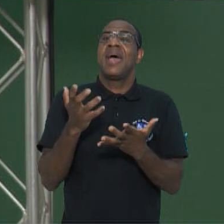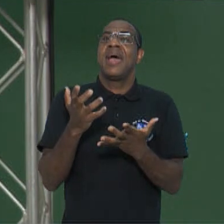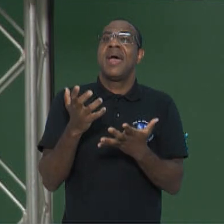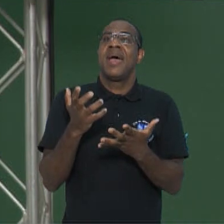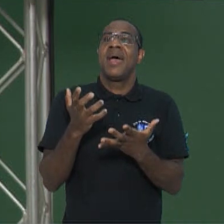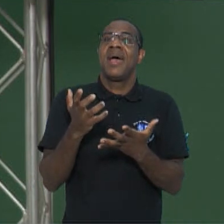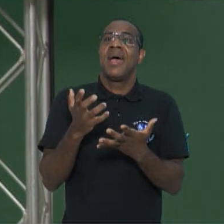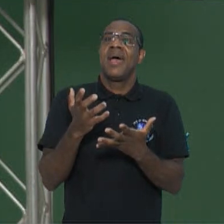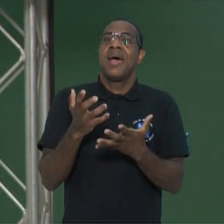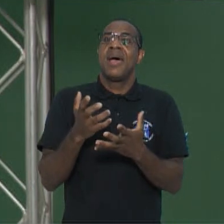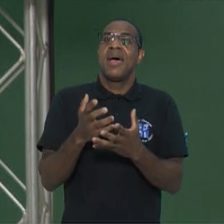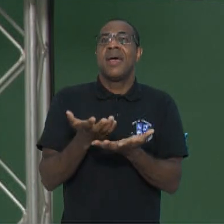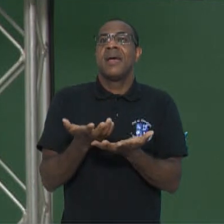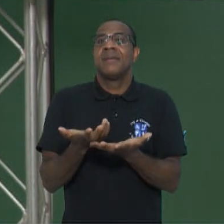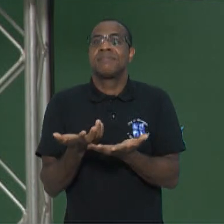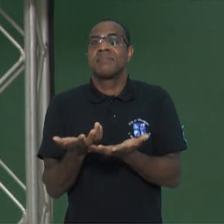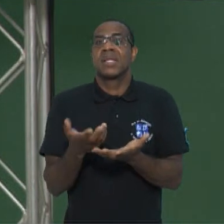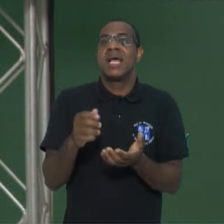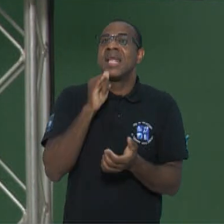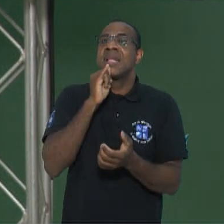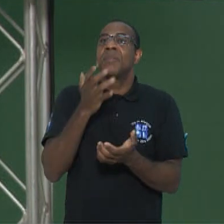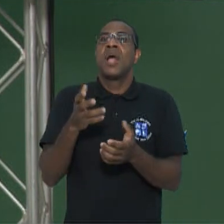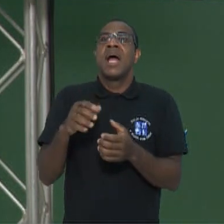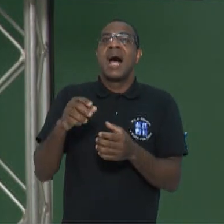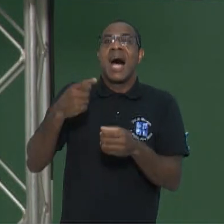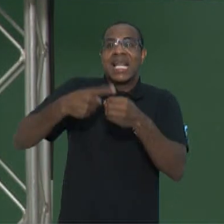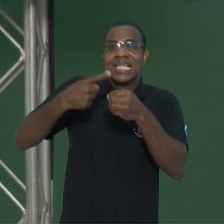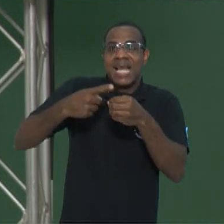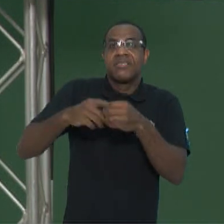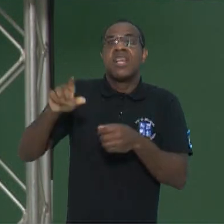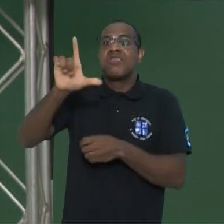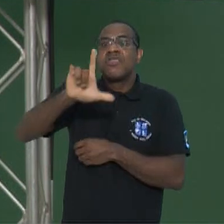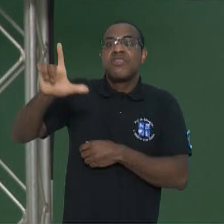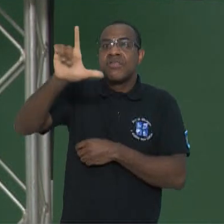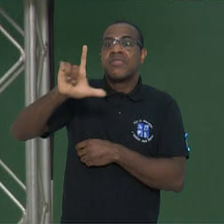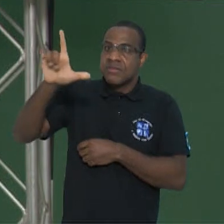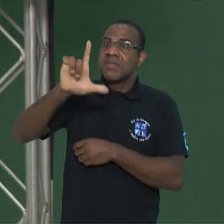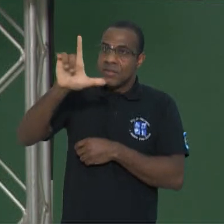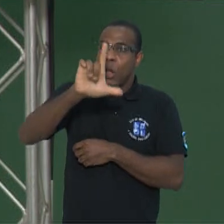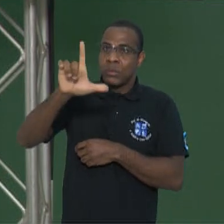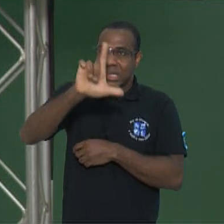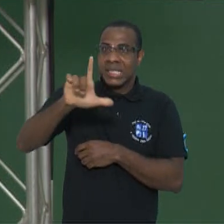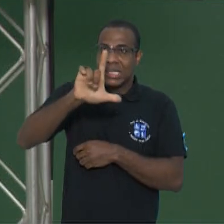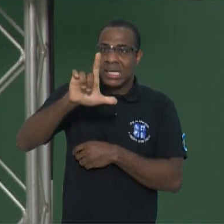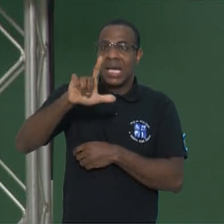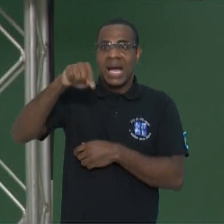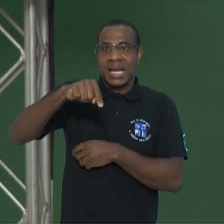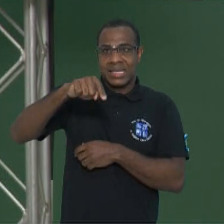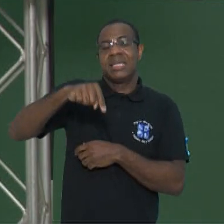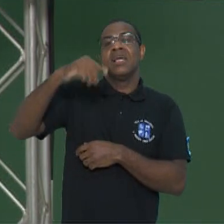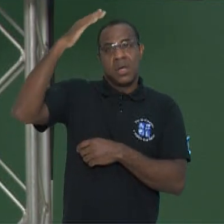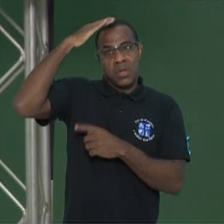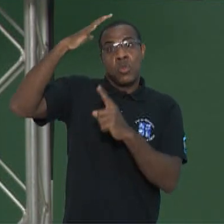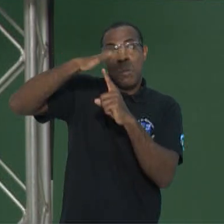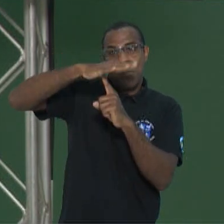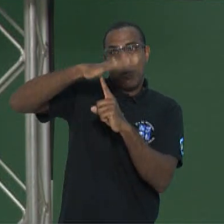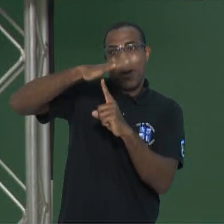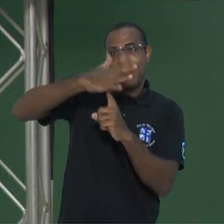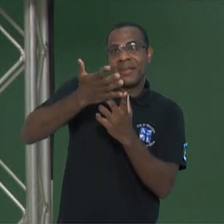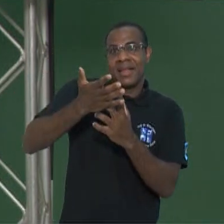Londrina é a pequena Londres. Só para a gente ter uma ideia assim de aproximar o quanto os países